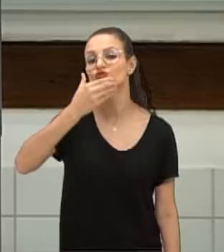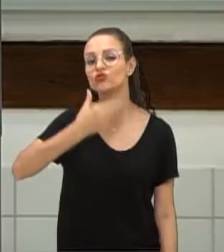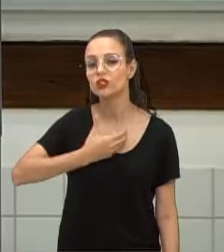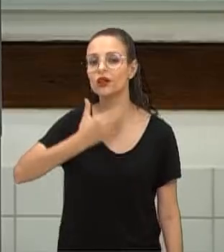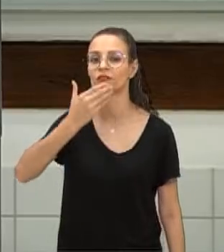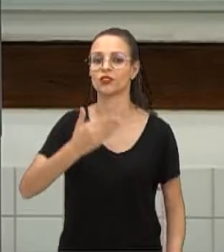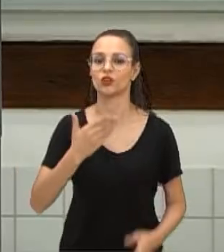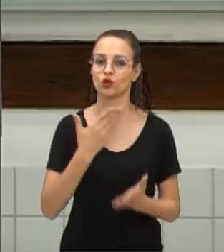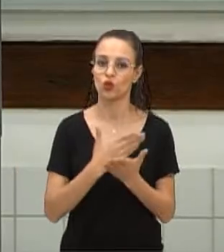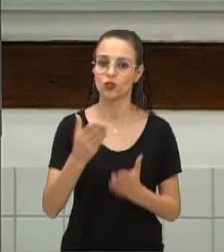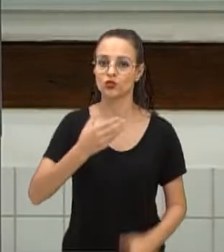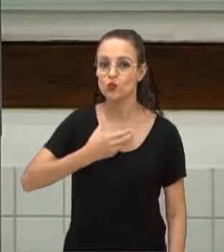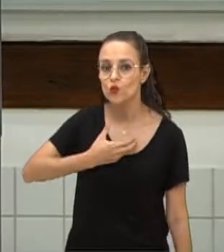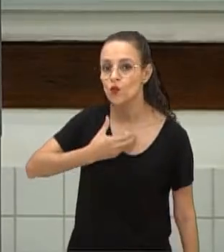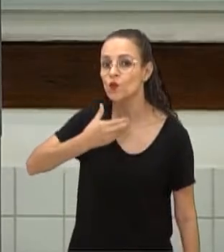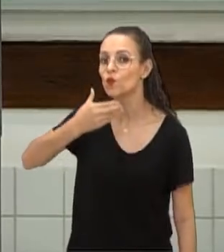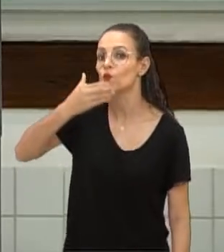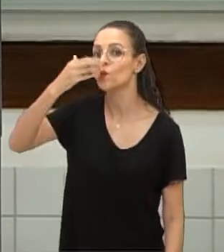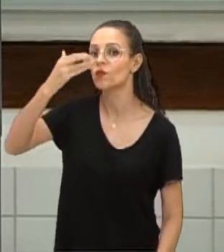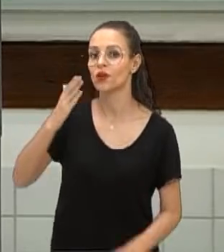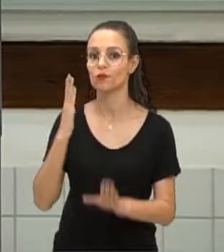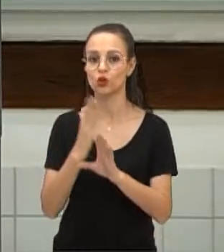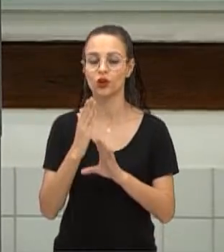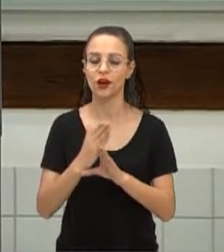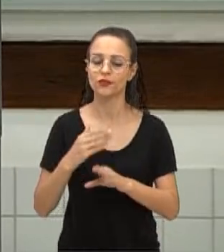ter pescoço longo em função da reprodução,